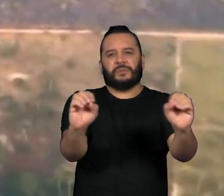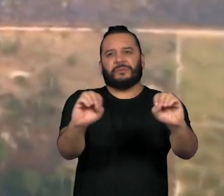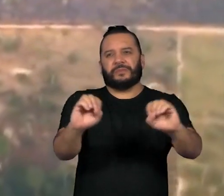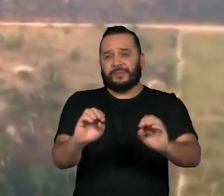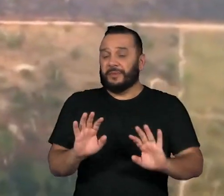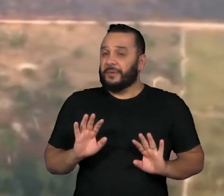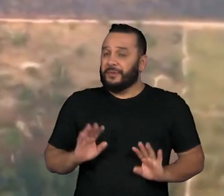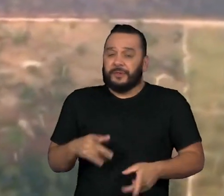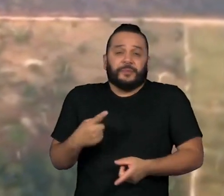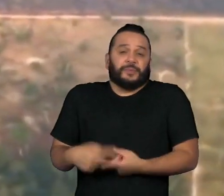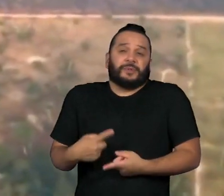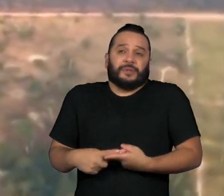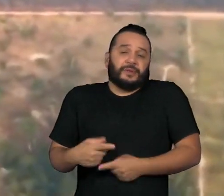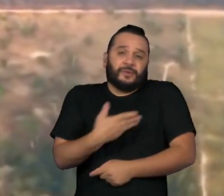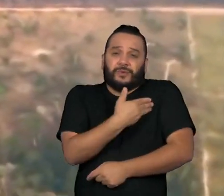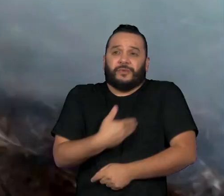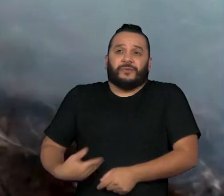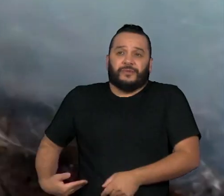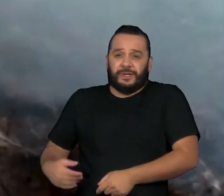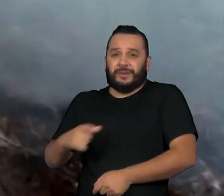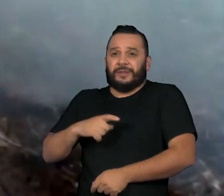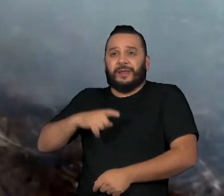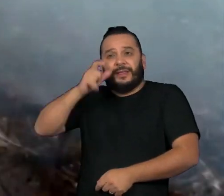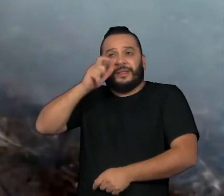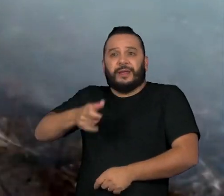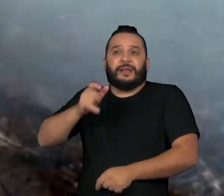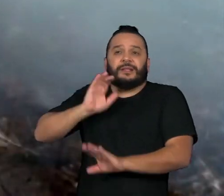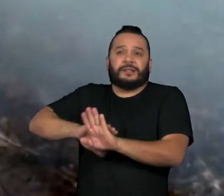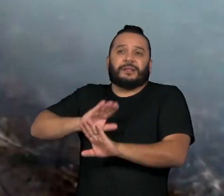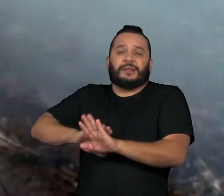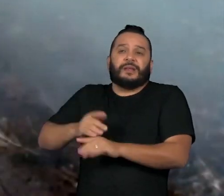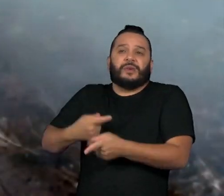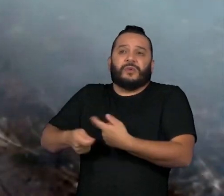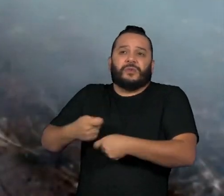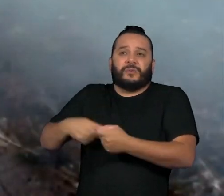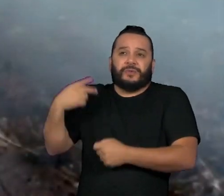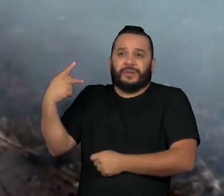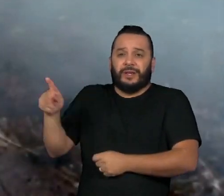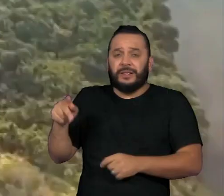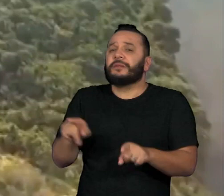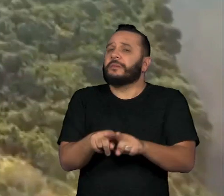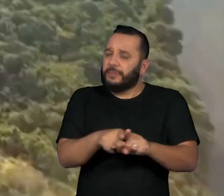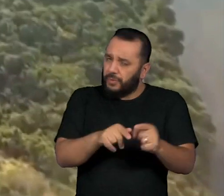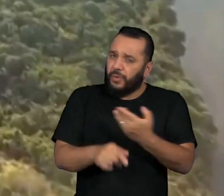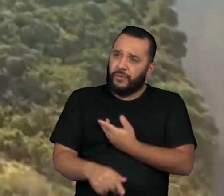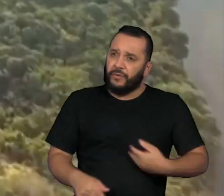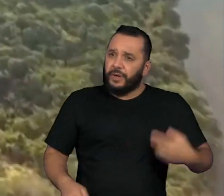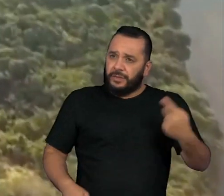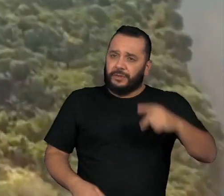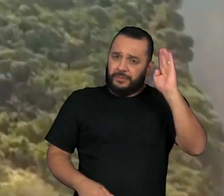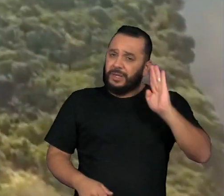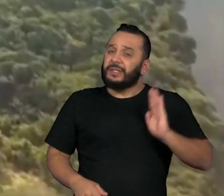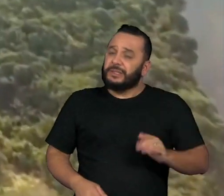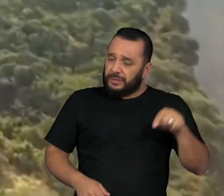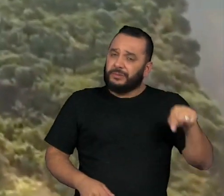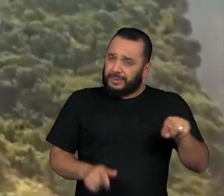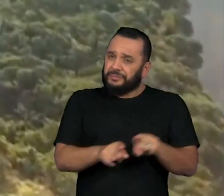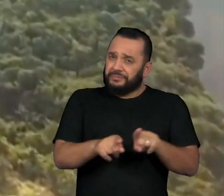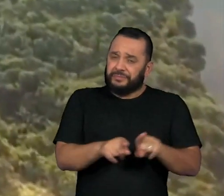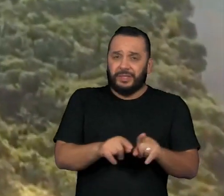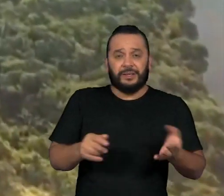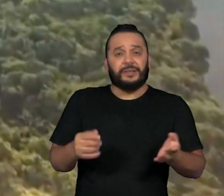governos respondem muito mais aos seus interesses econômicos, inclusive o governo brasileiro, do que aos interesses da